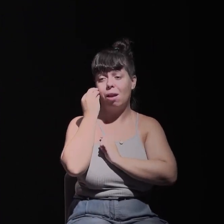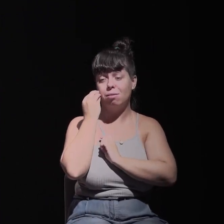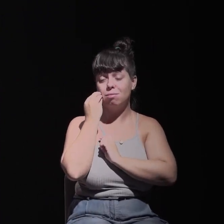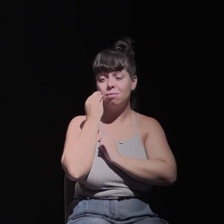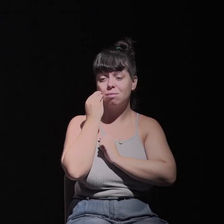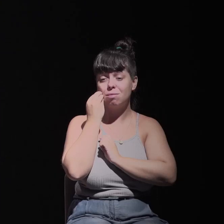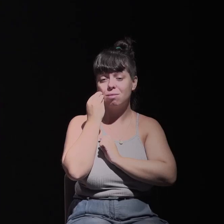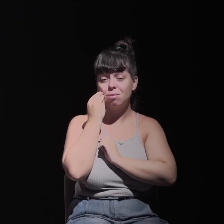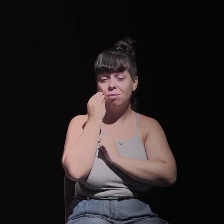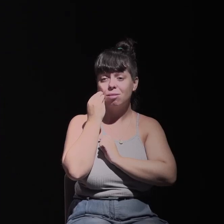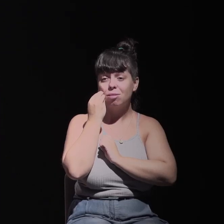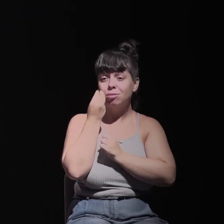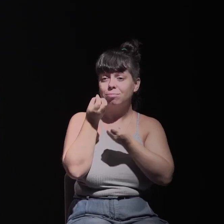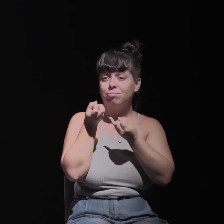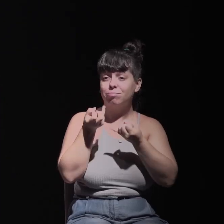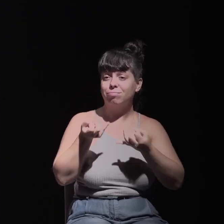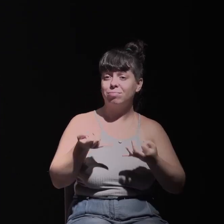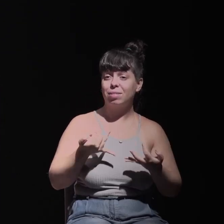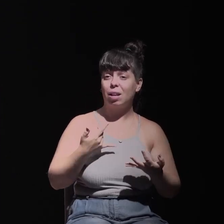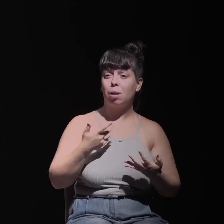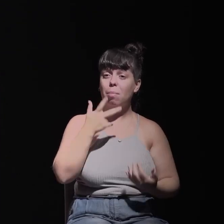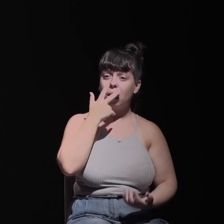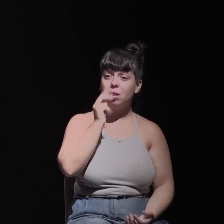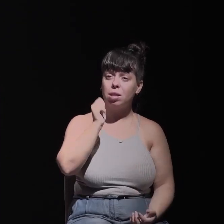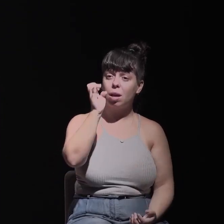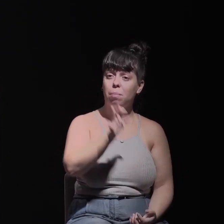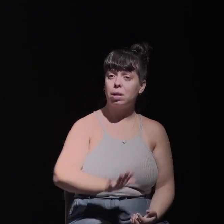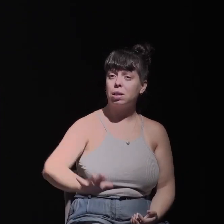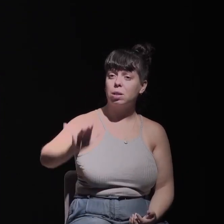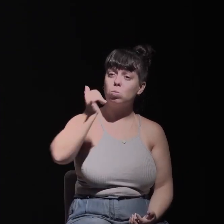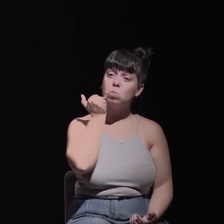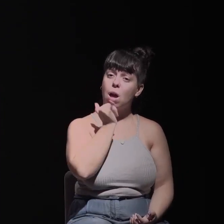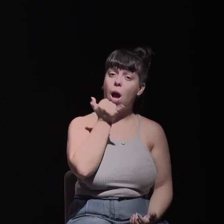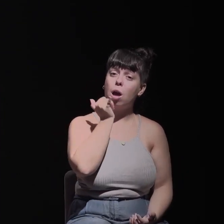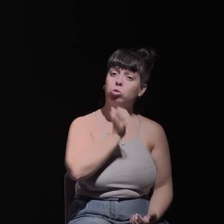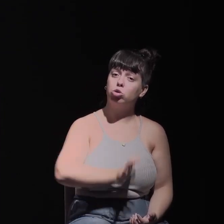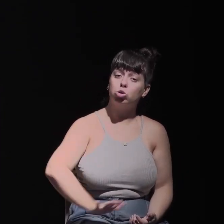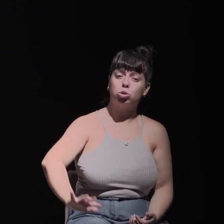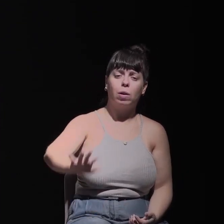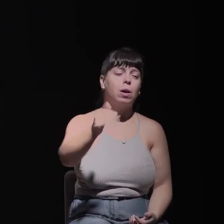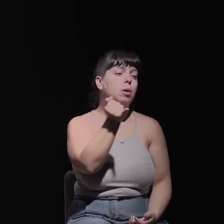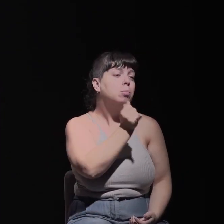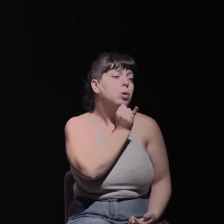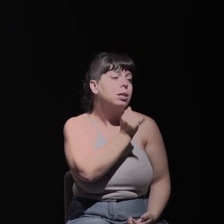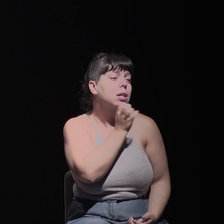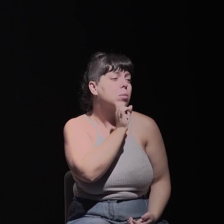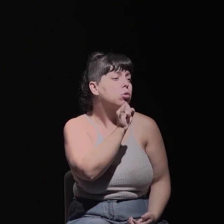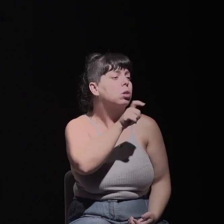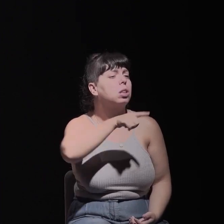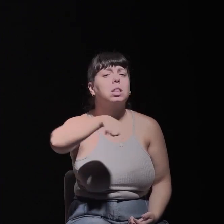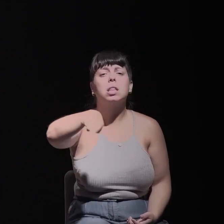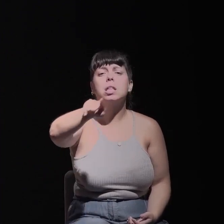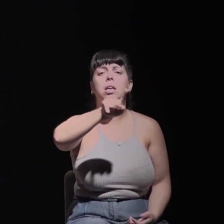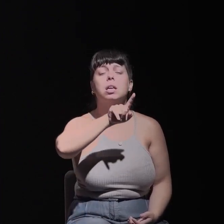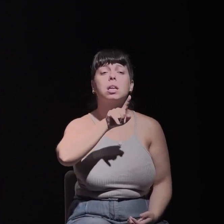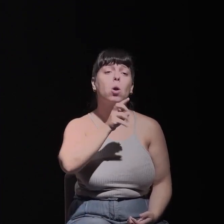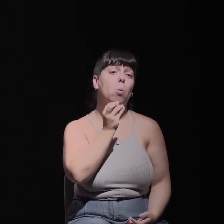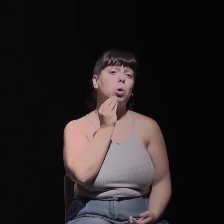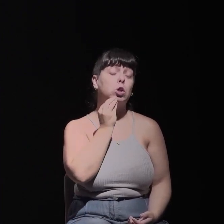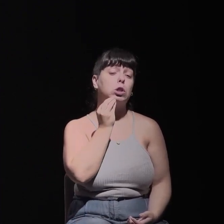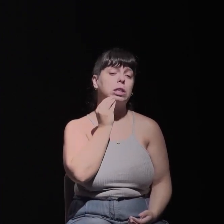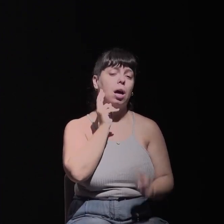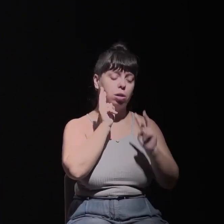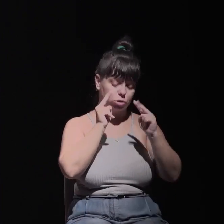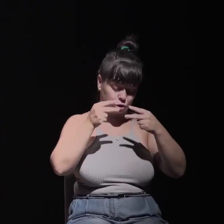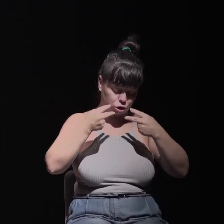que a gente pode chamar de uma narrativa nacional. Por exemplo, se vocês tivessem a oportunidade de se